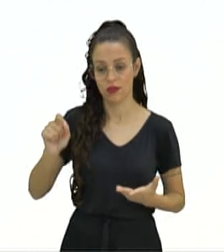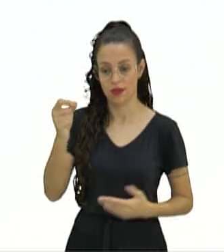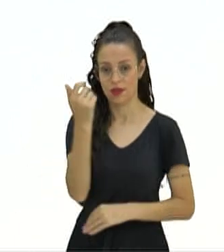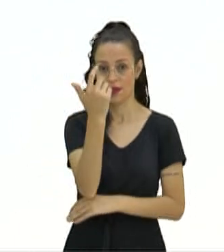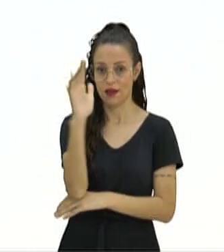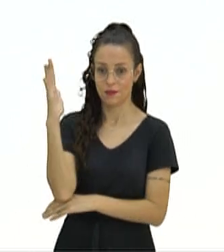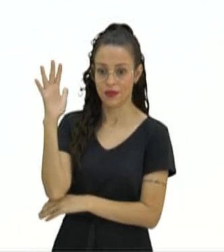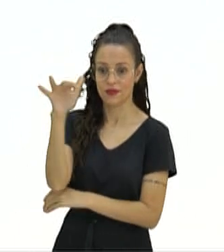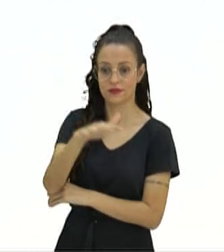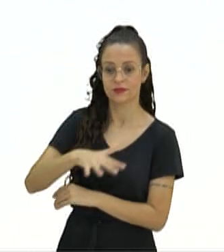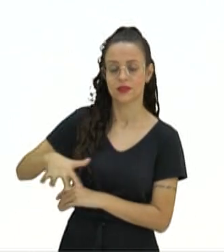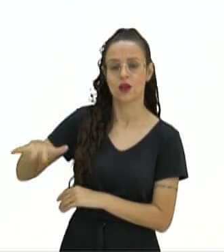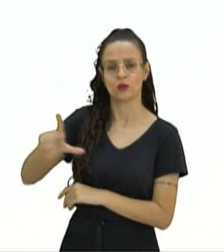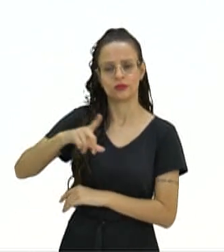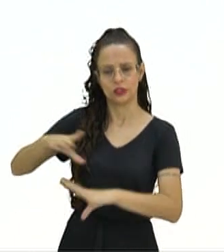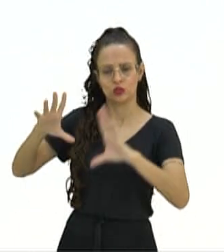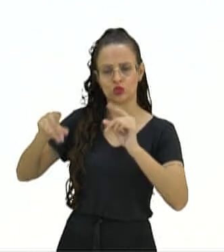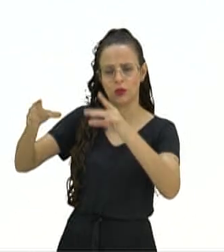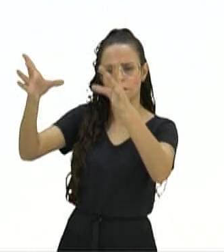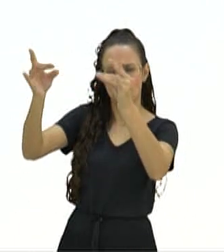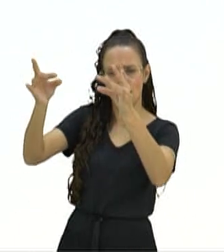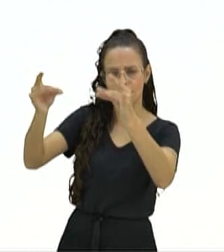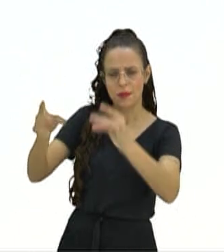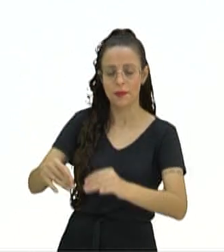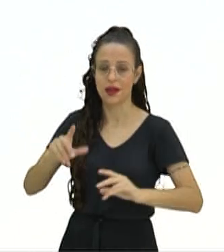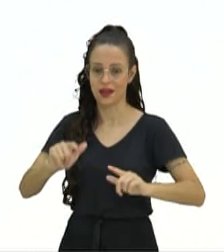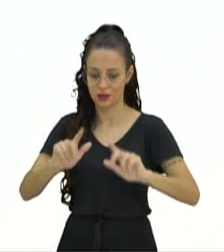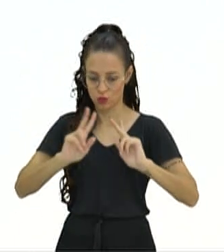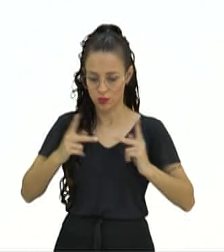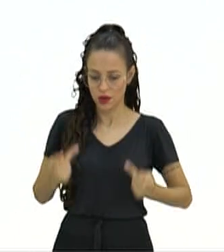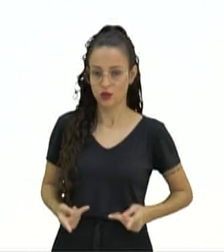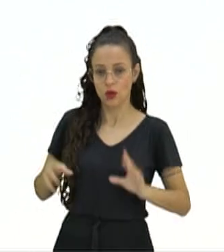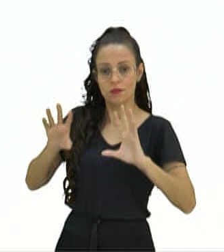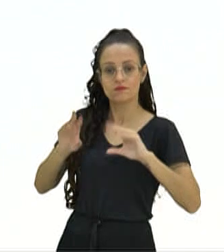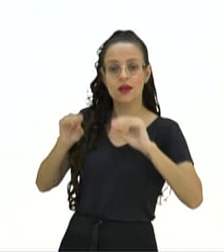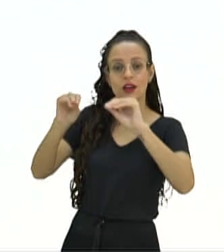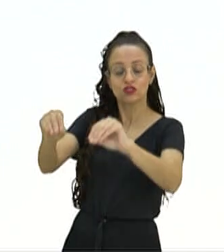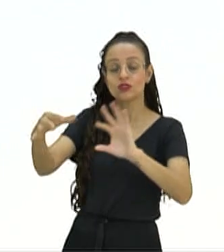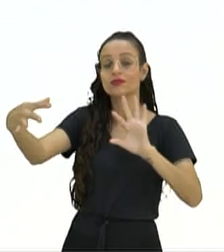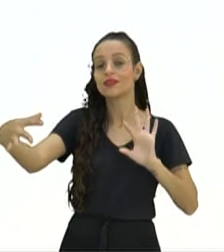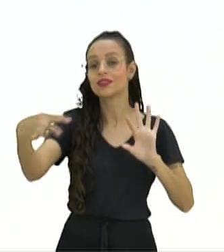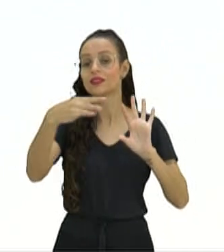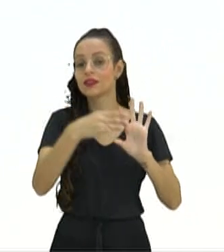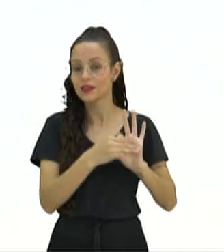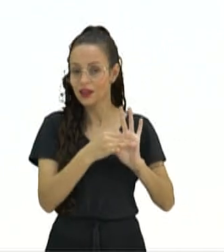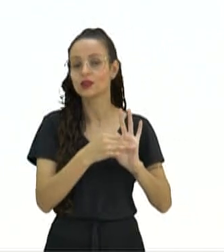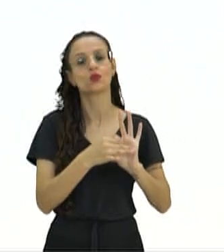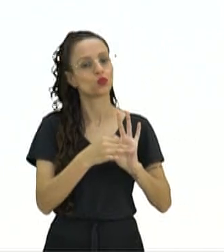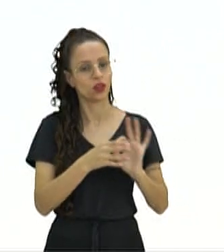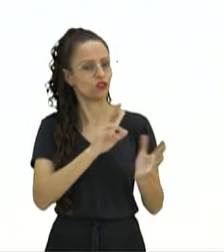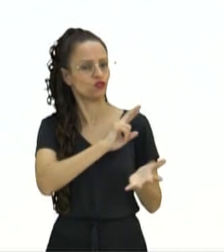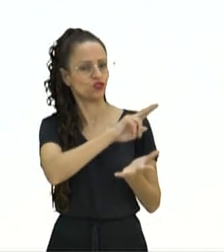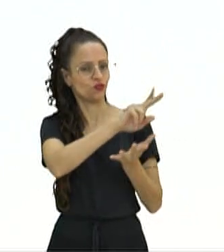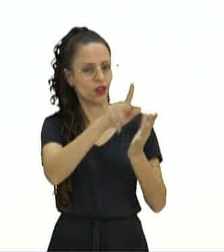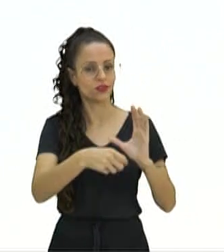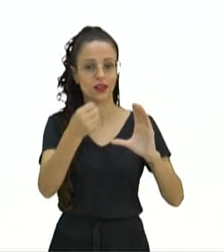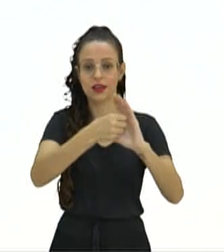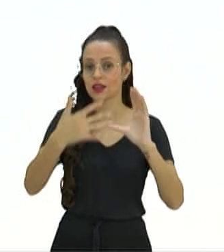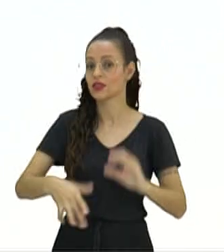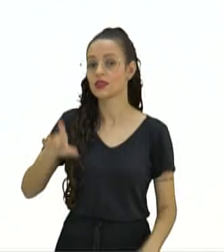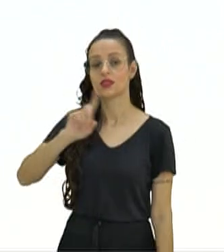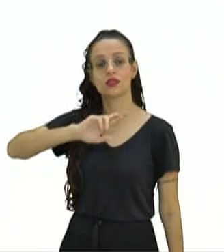que envolve toda essa ação humana no meio natural está ligada a diversas características,